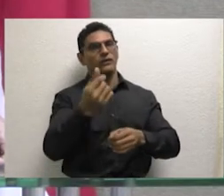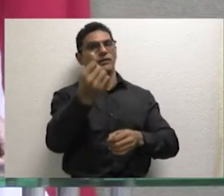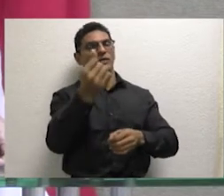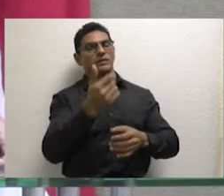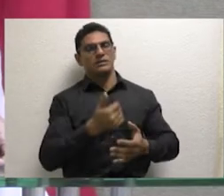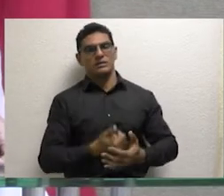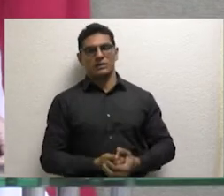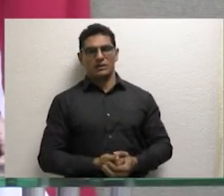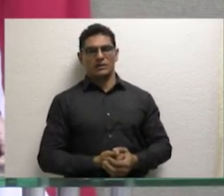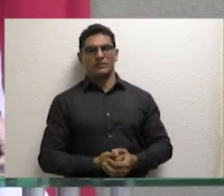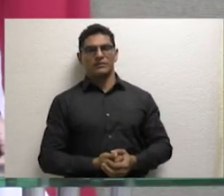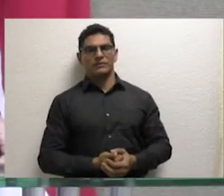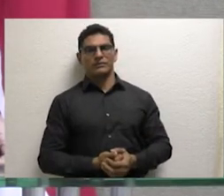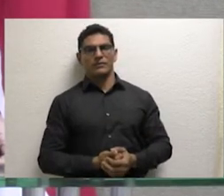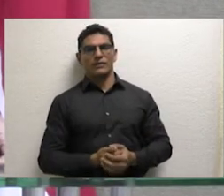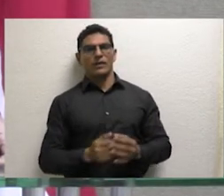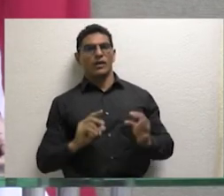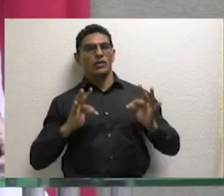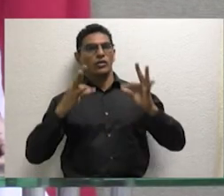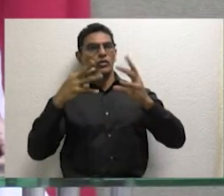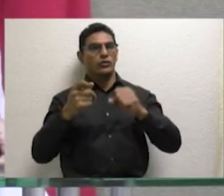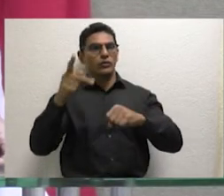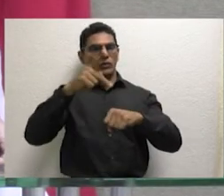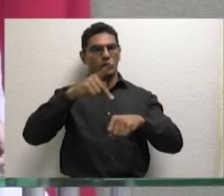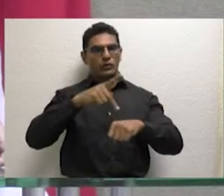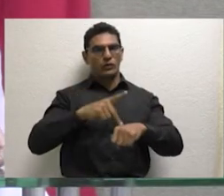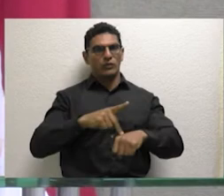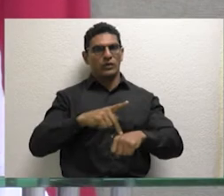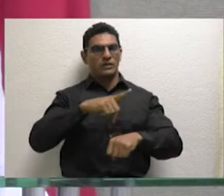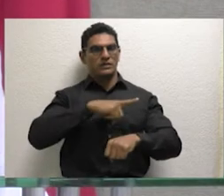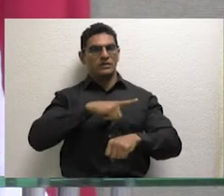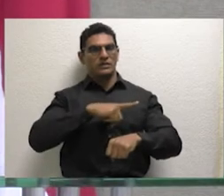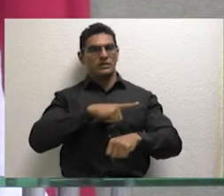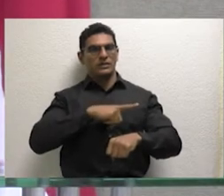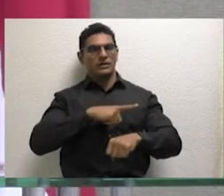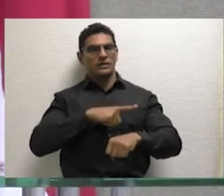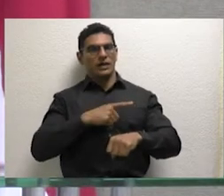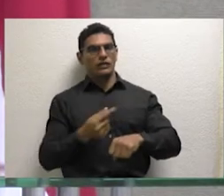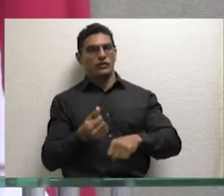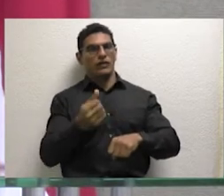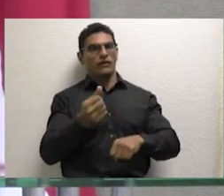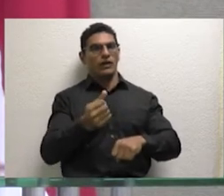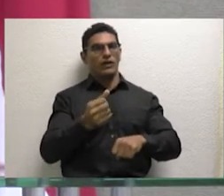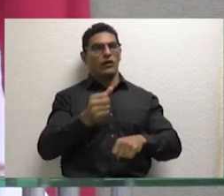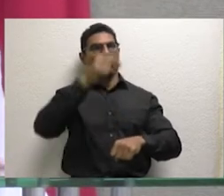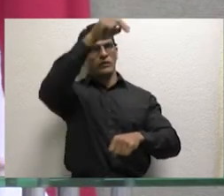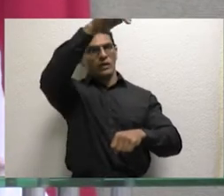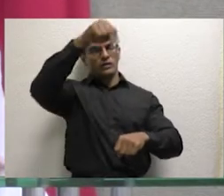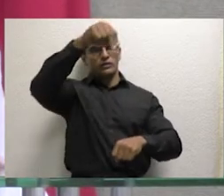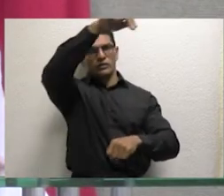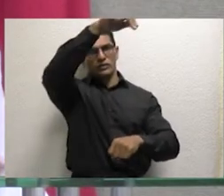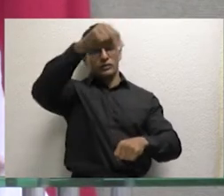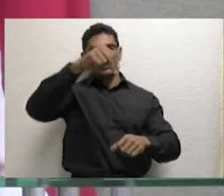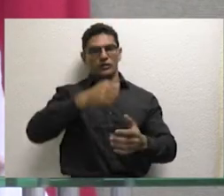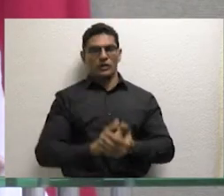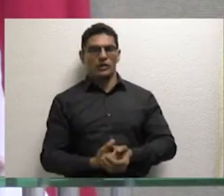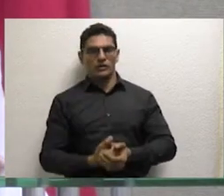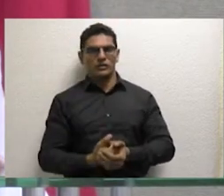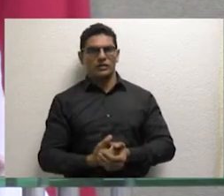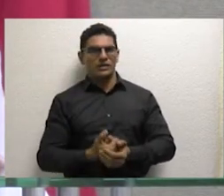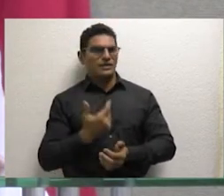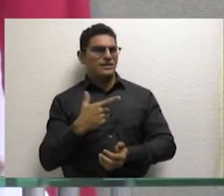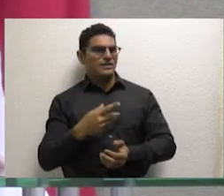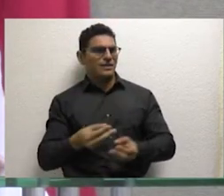aquilo que o país aposta na nossa região e eu digo que isso tudo se dá sem um centavo